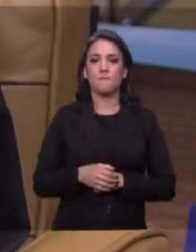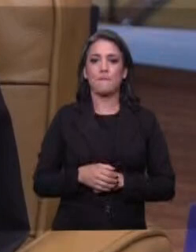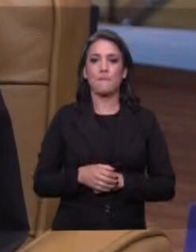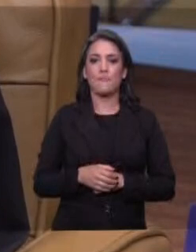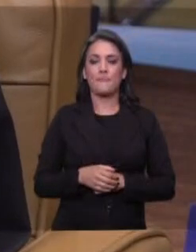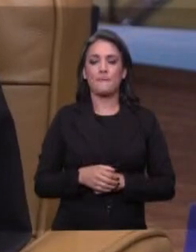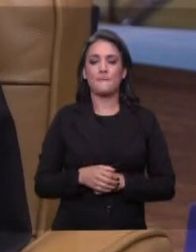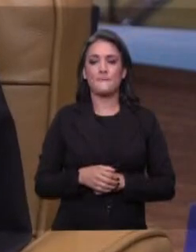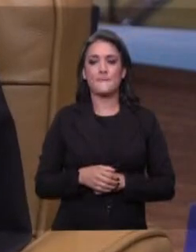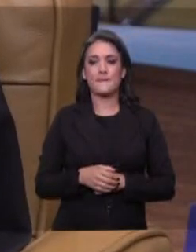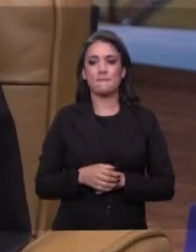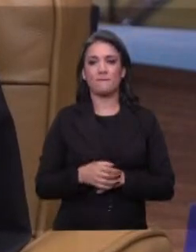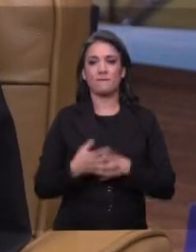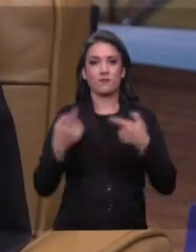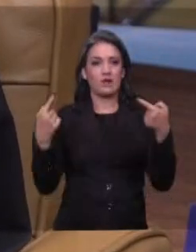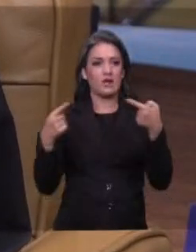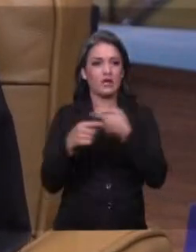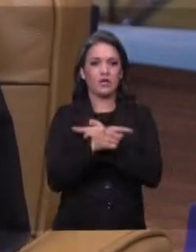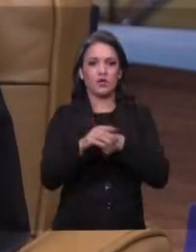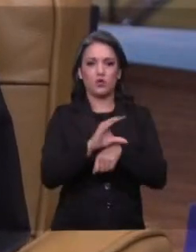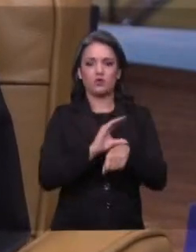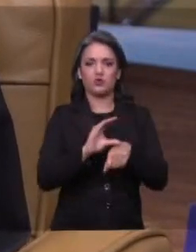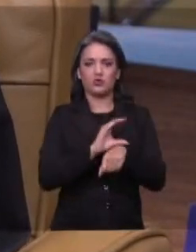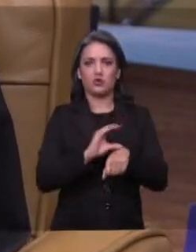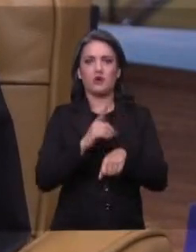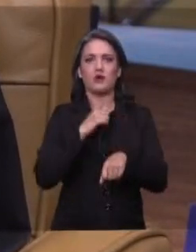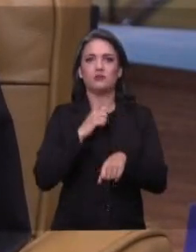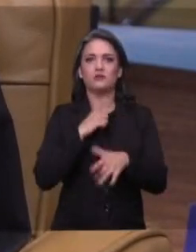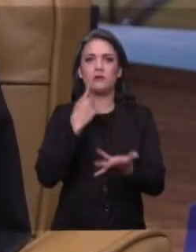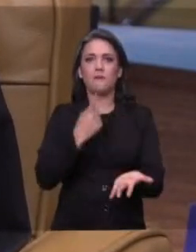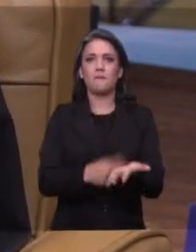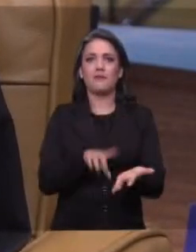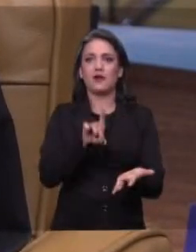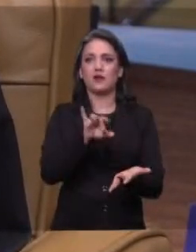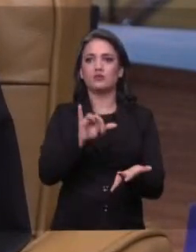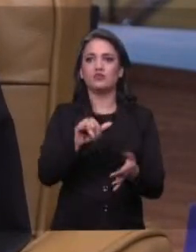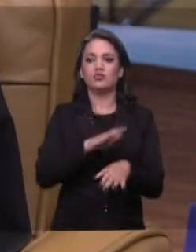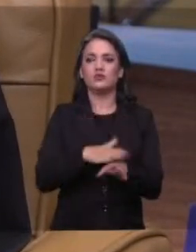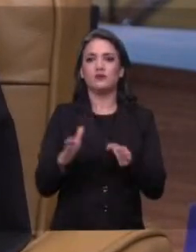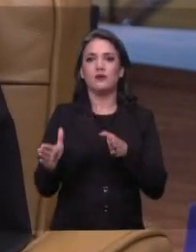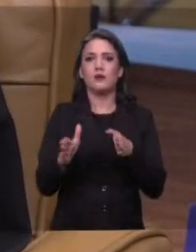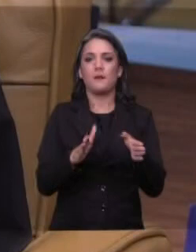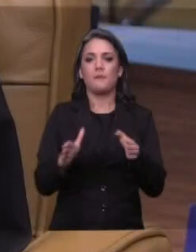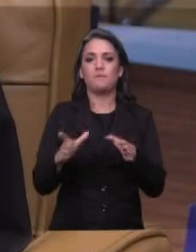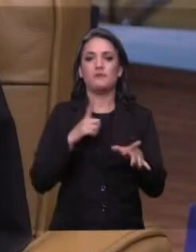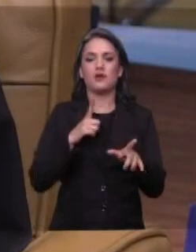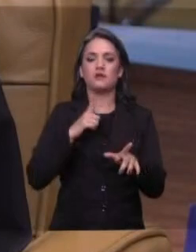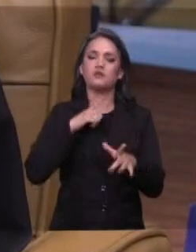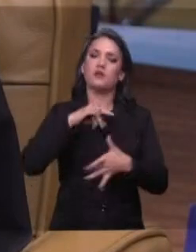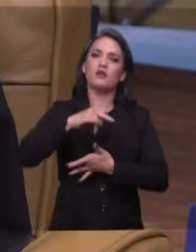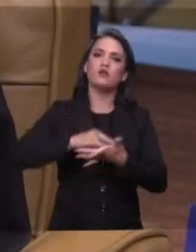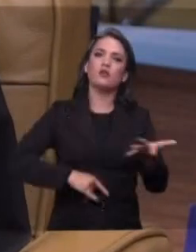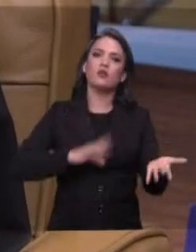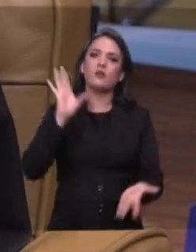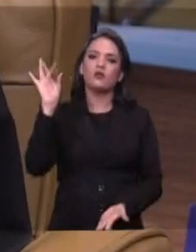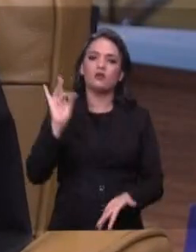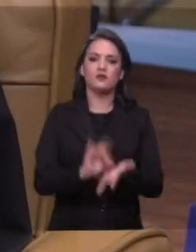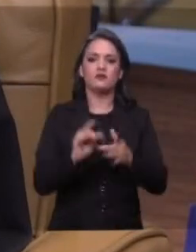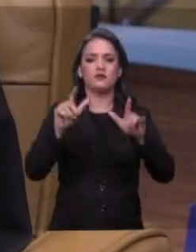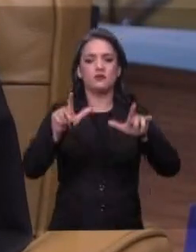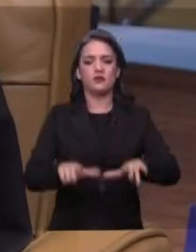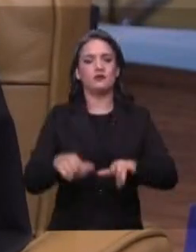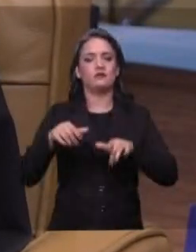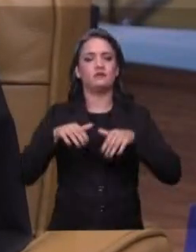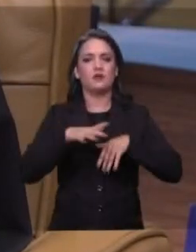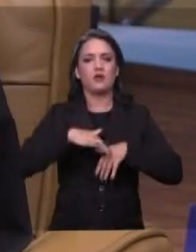o estabelecimento de um termo final para regularização fundiária de terras públicas ocupadas